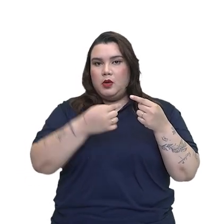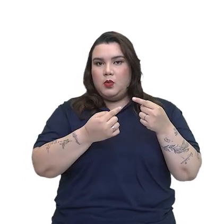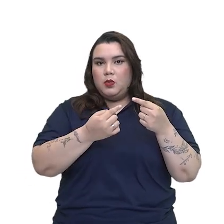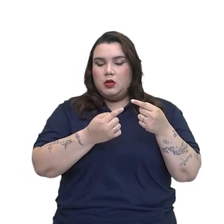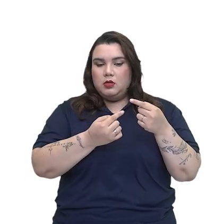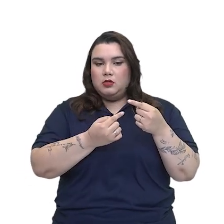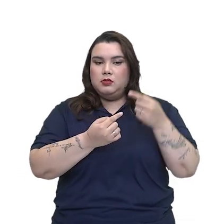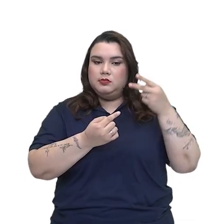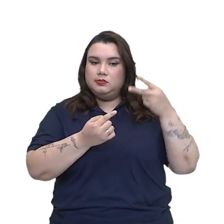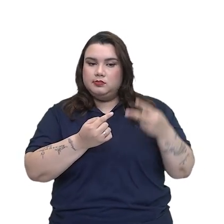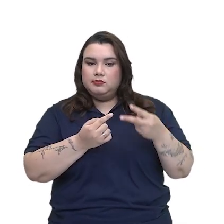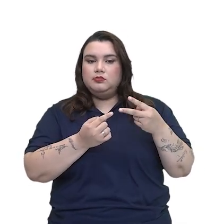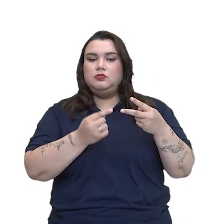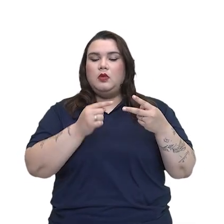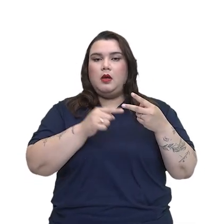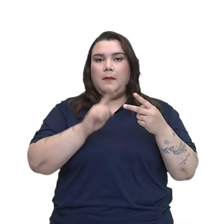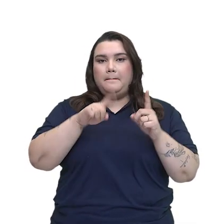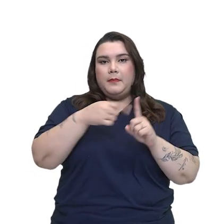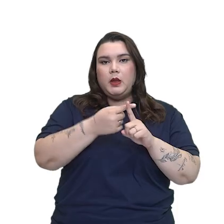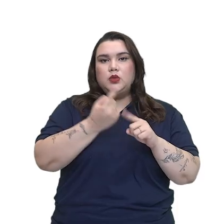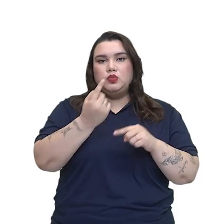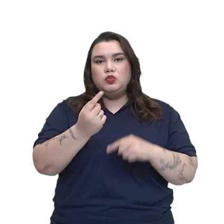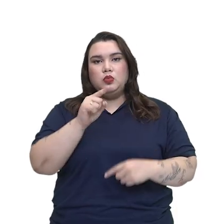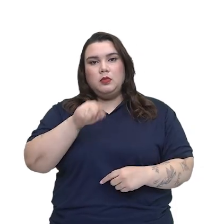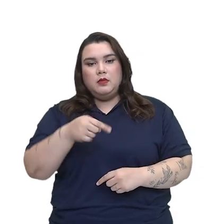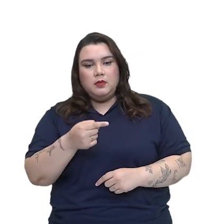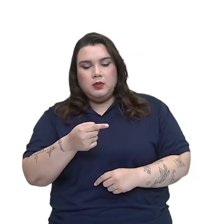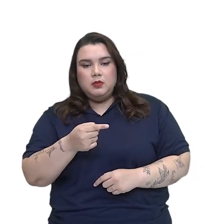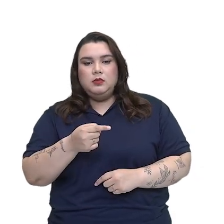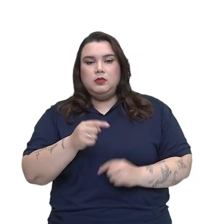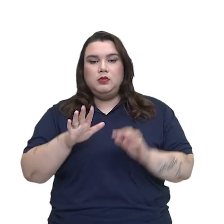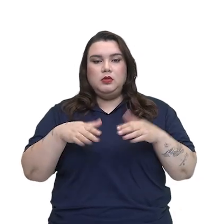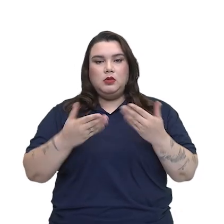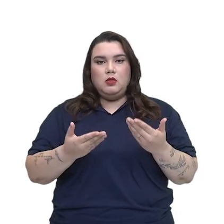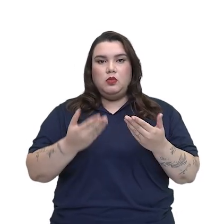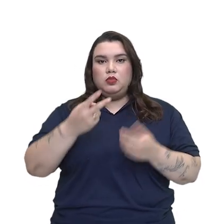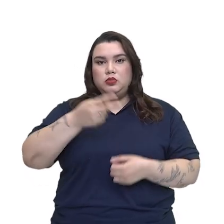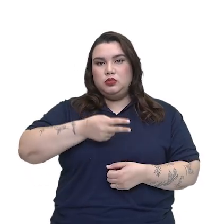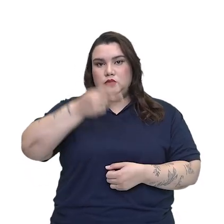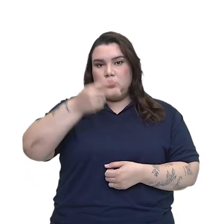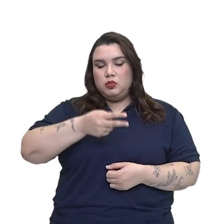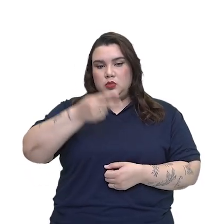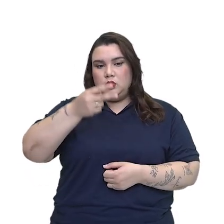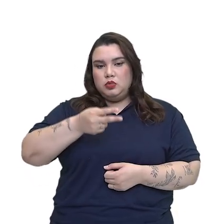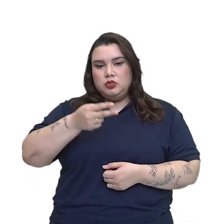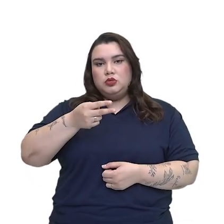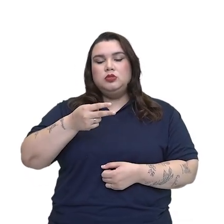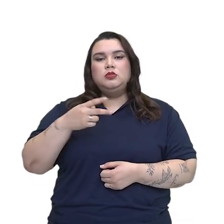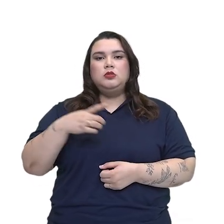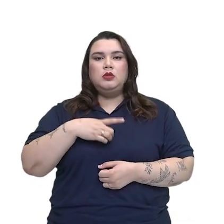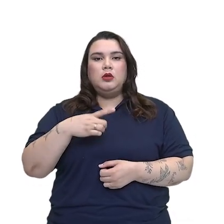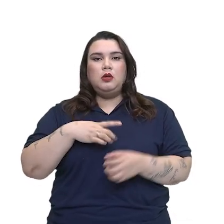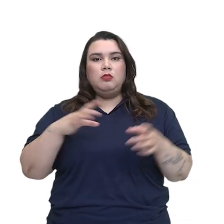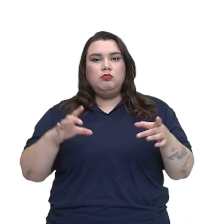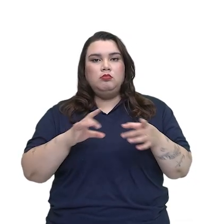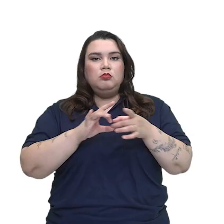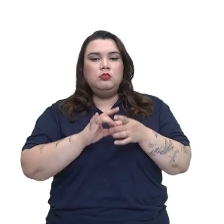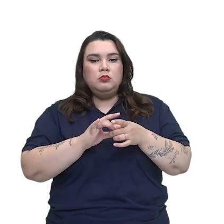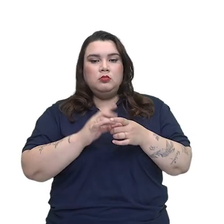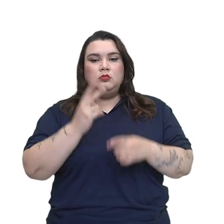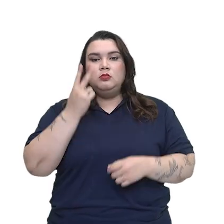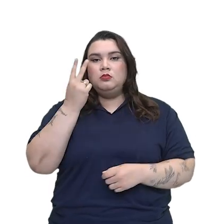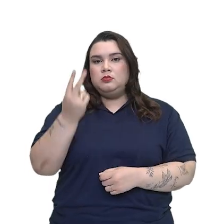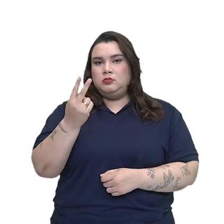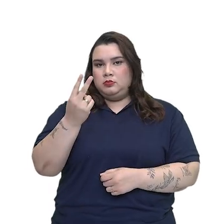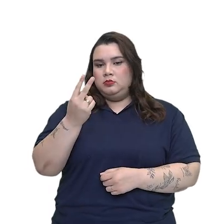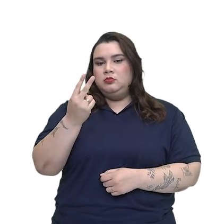Ó. Aqui é mais uma casa. Portanto, eu tenho um total